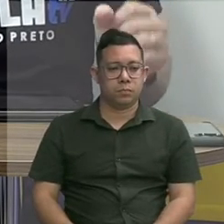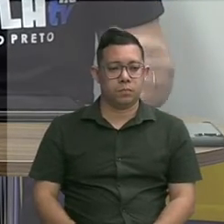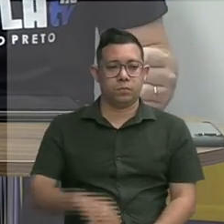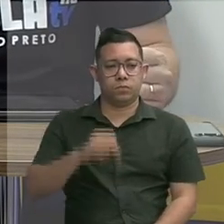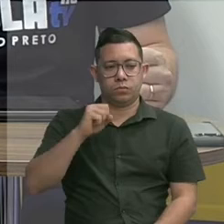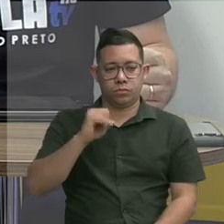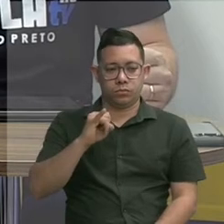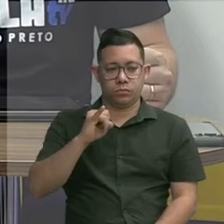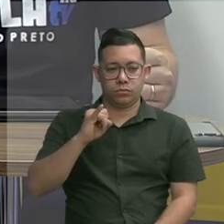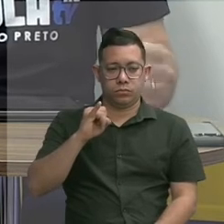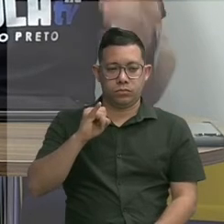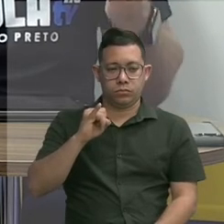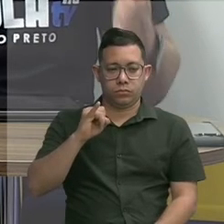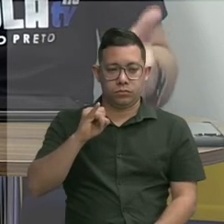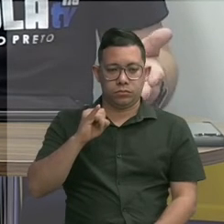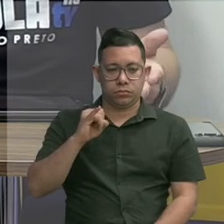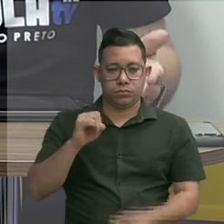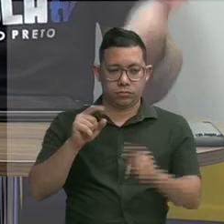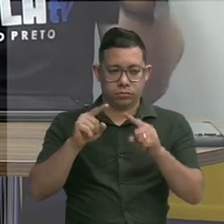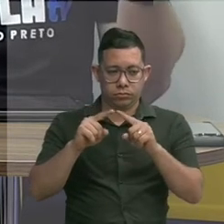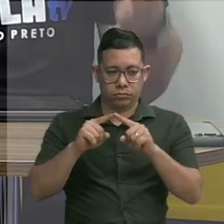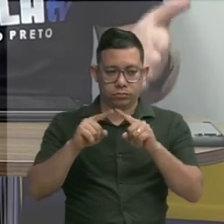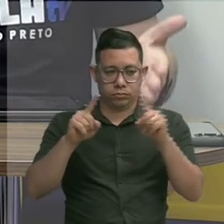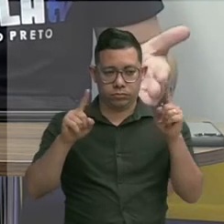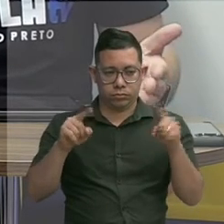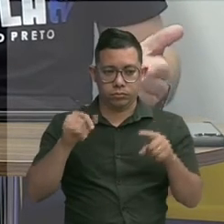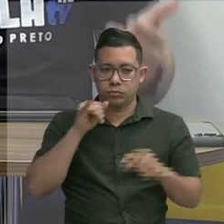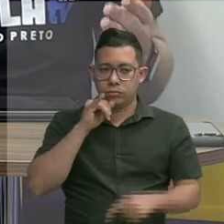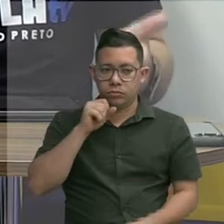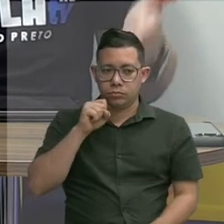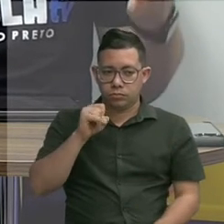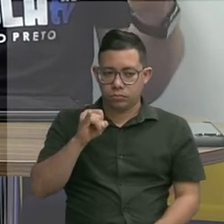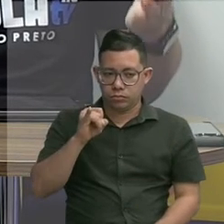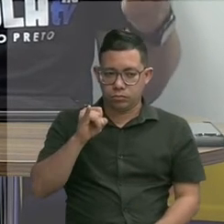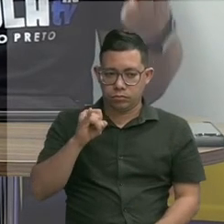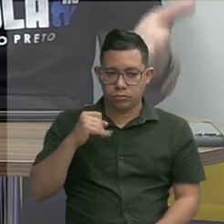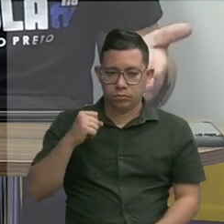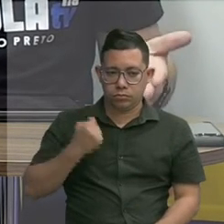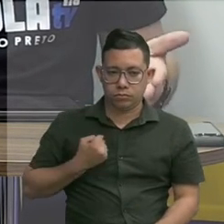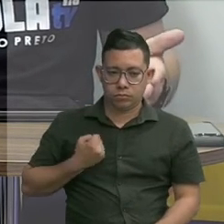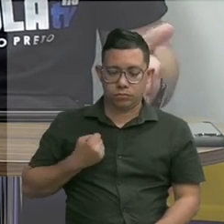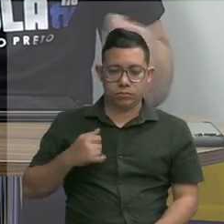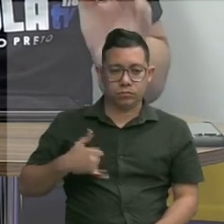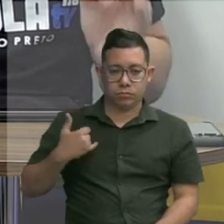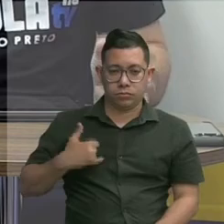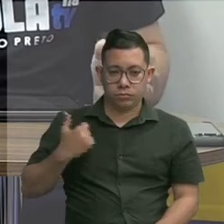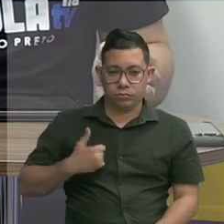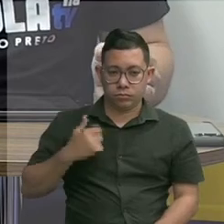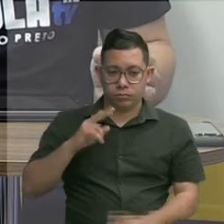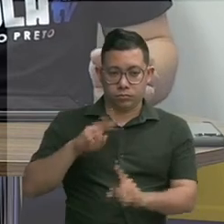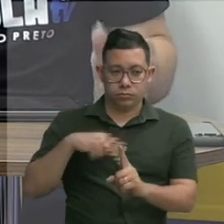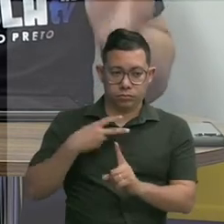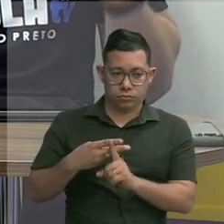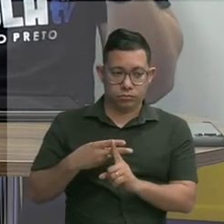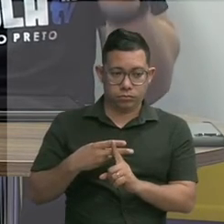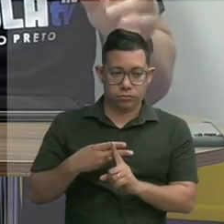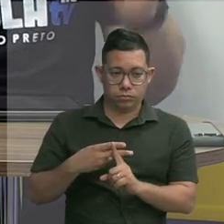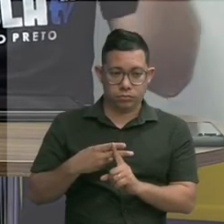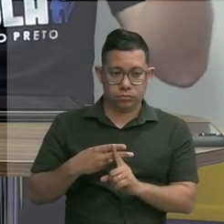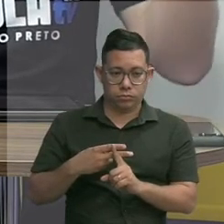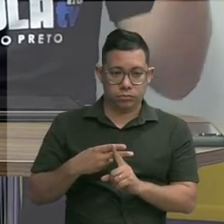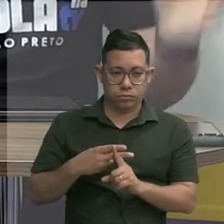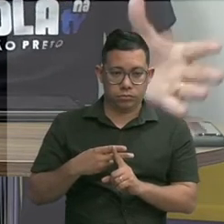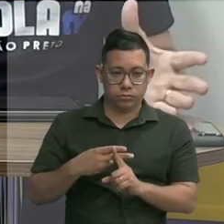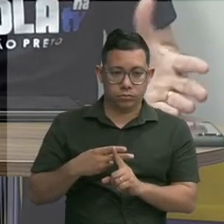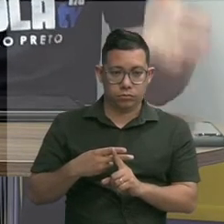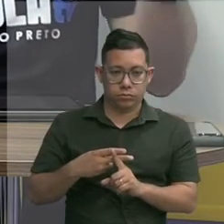sinta o quadrado da idade de Maria subtrairmos o dobro da idade dela não presta atenção do